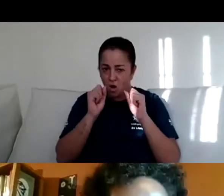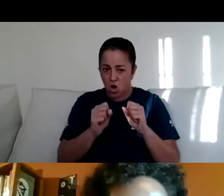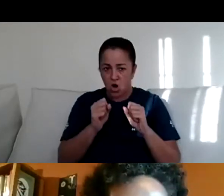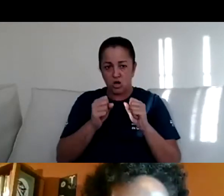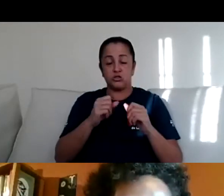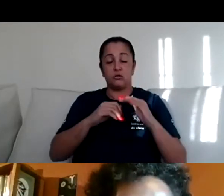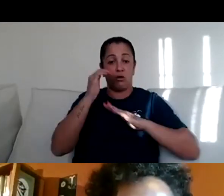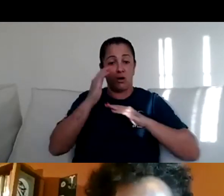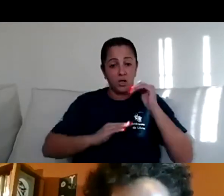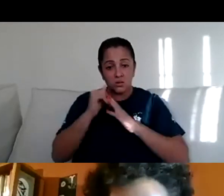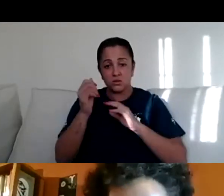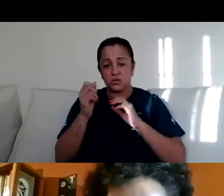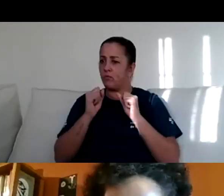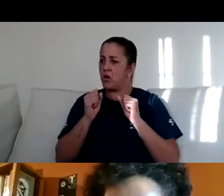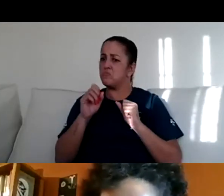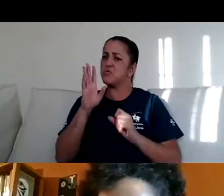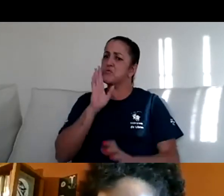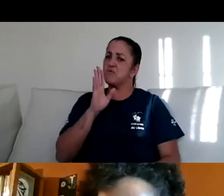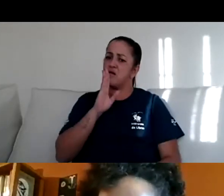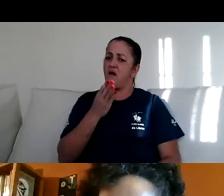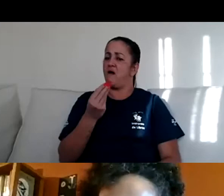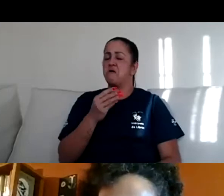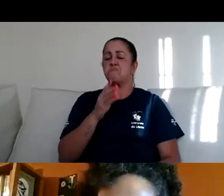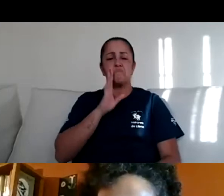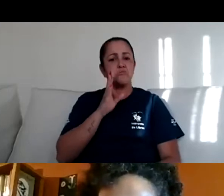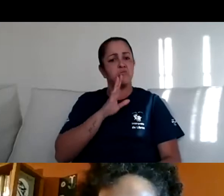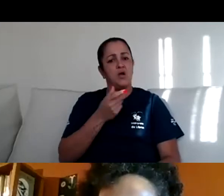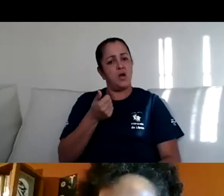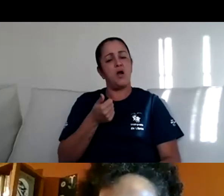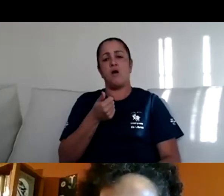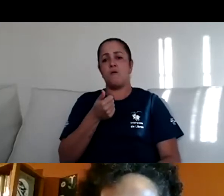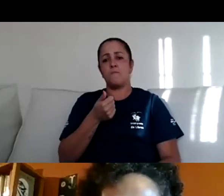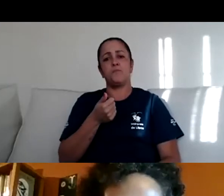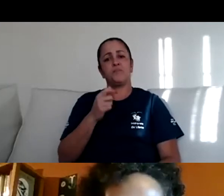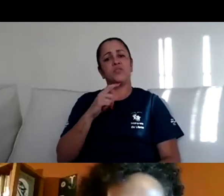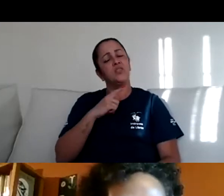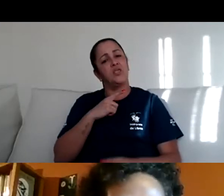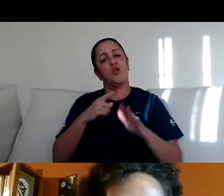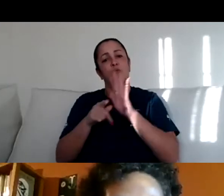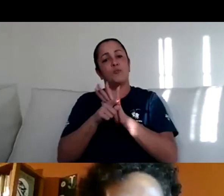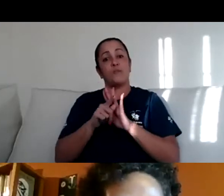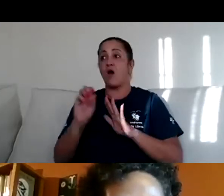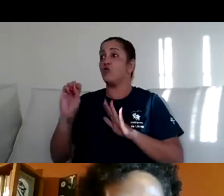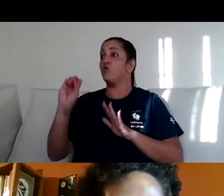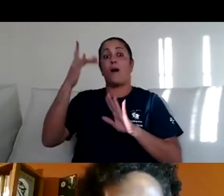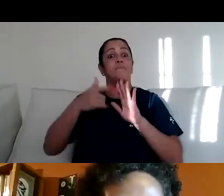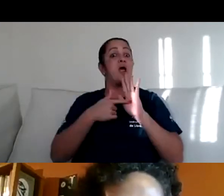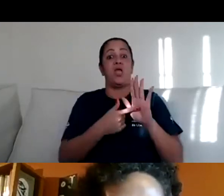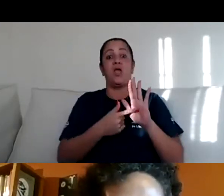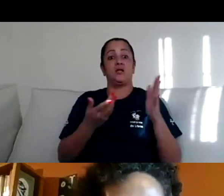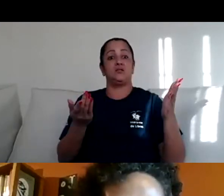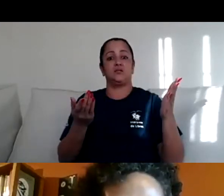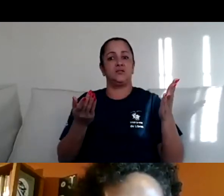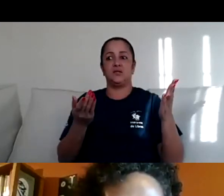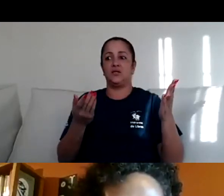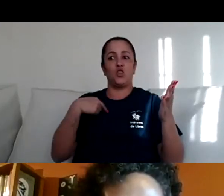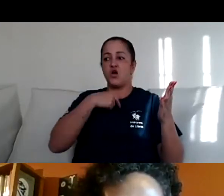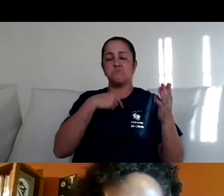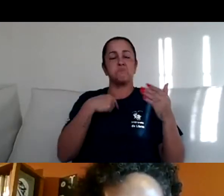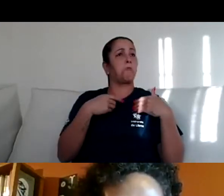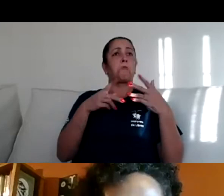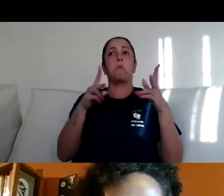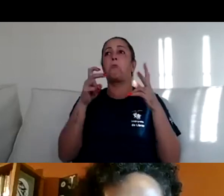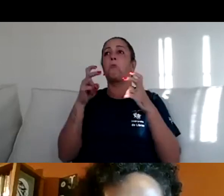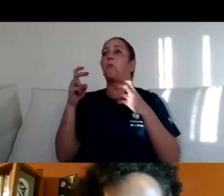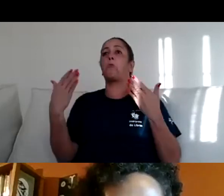ação. Você vê assim, né? Muito legal, Thalita, você ter compartilhado mesmo, porque esse é um tipo de coisa que não aparece, né? Não chega, não é noticiado e